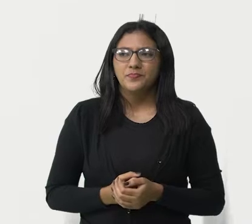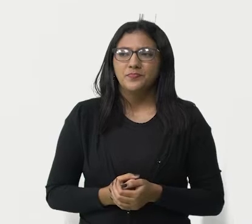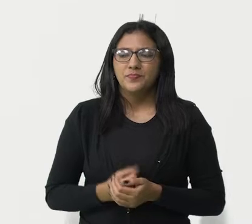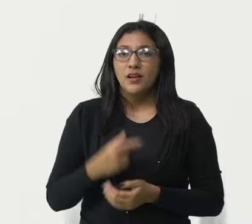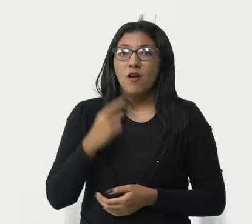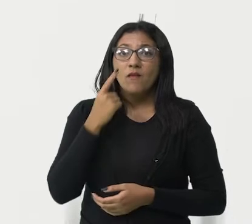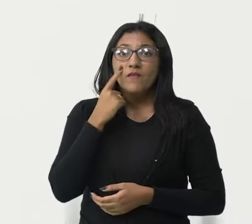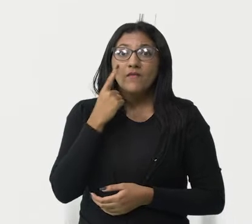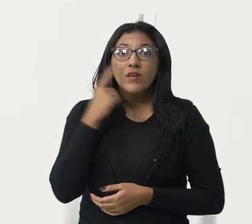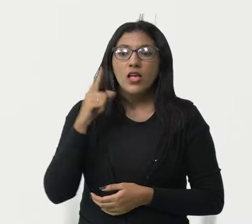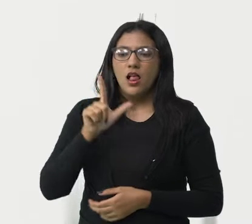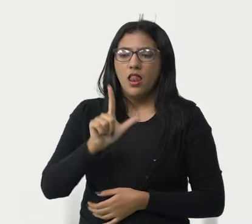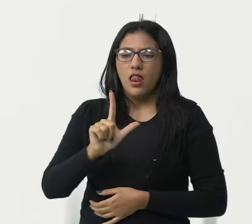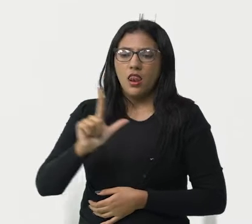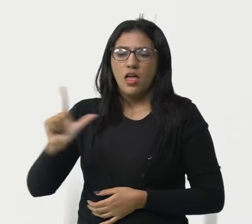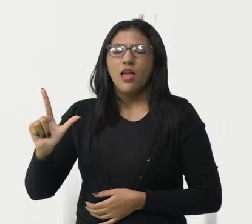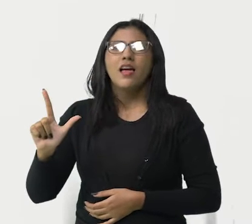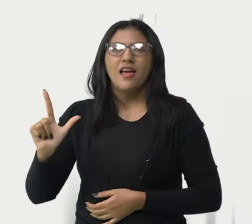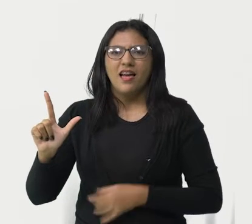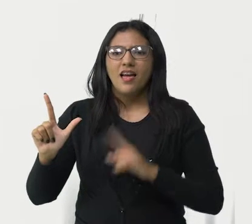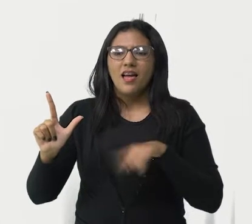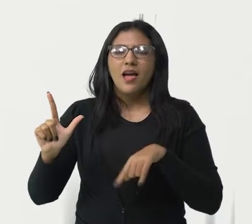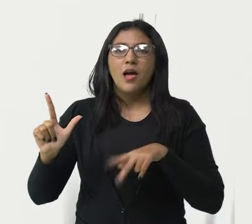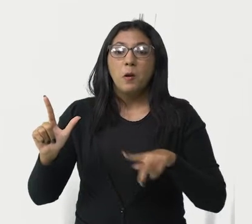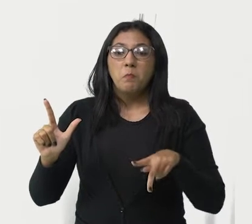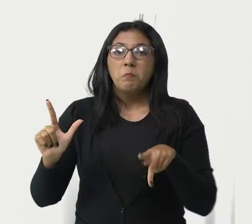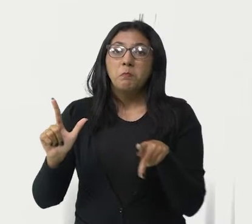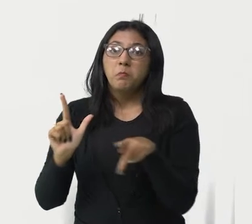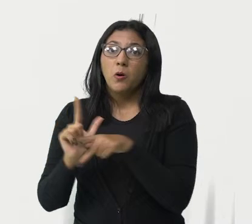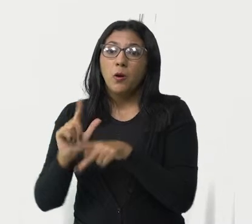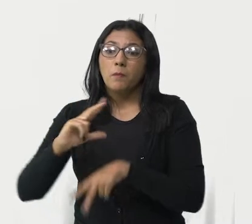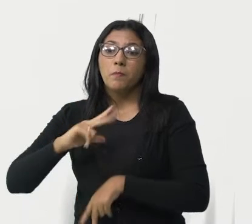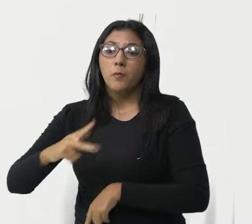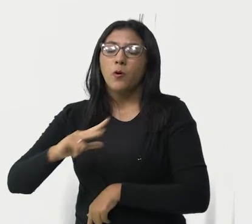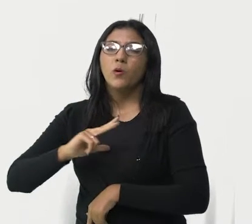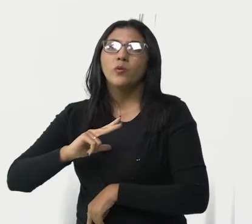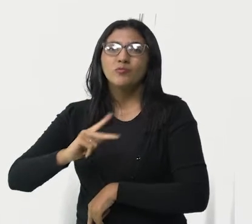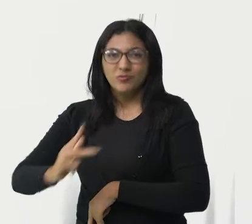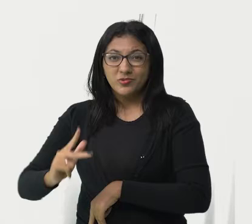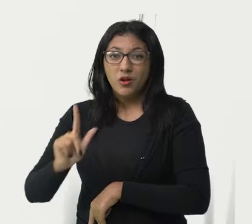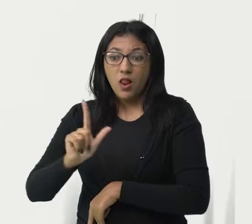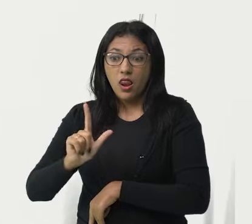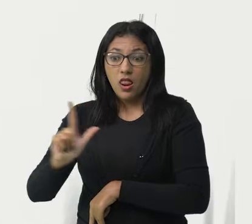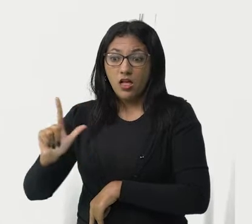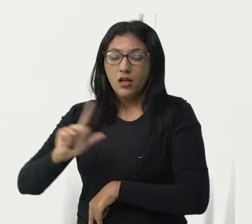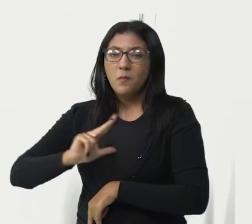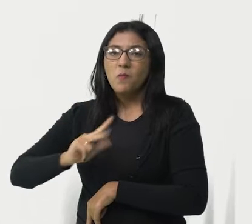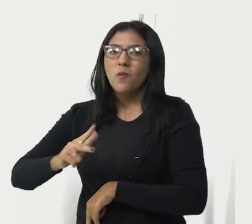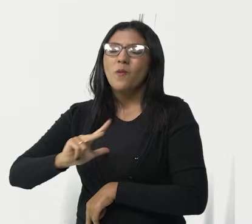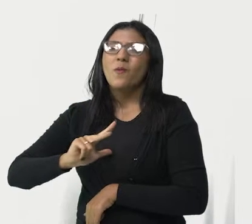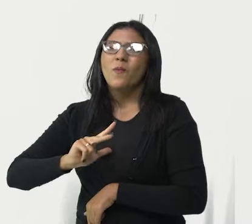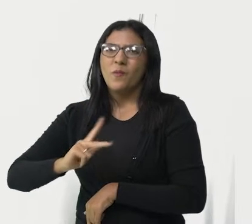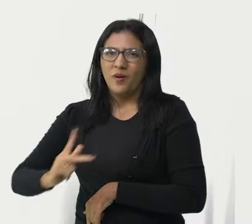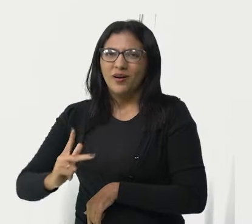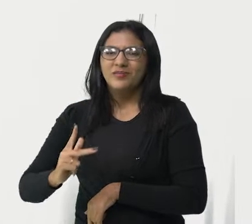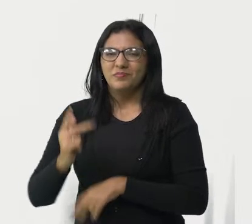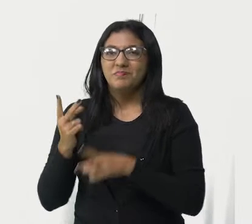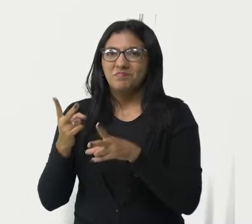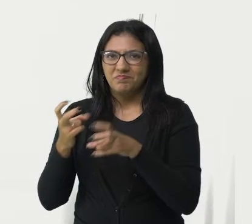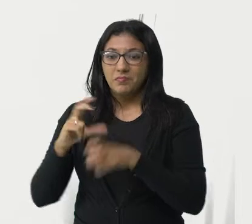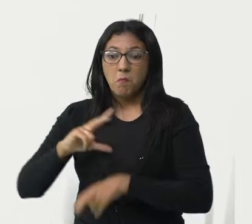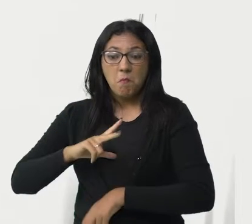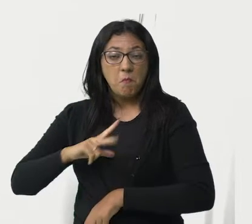parte leste pertencia a Portugal, ok? Então, a gente vai verificar que pertence